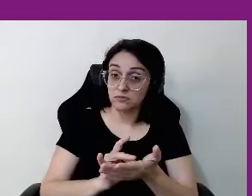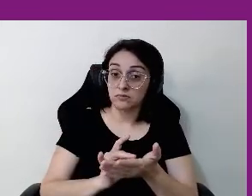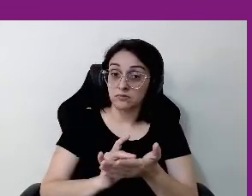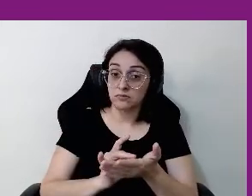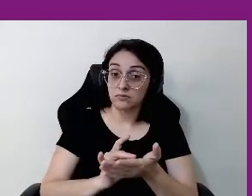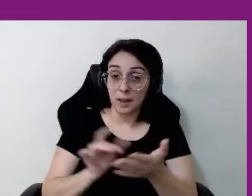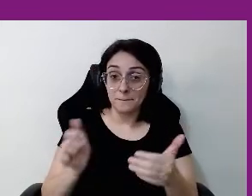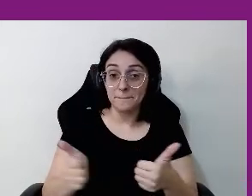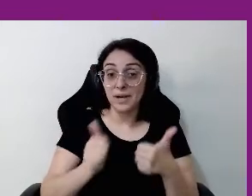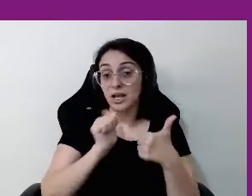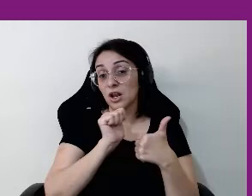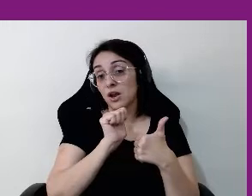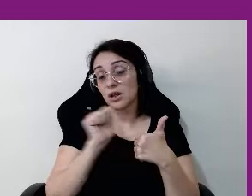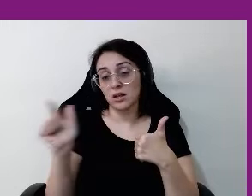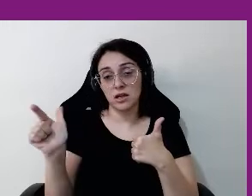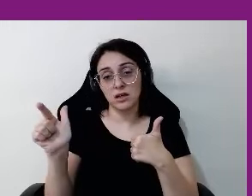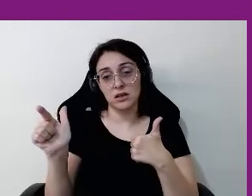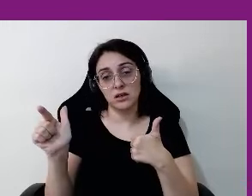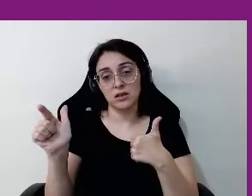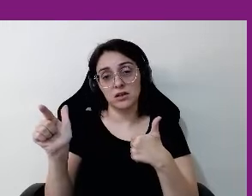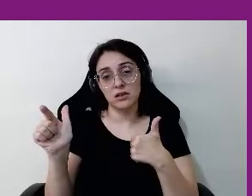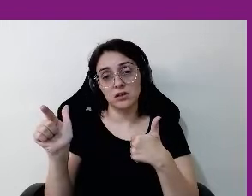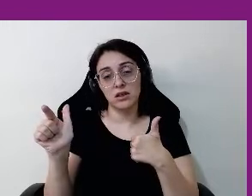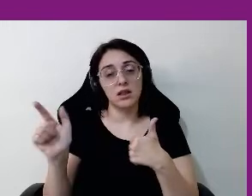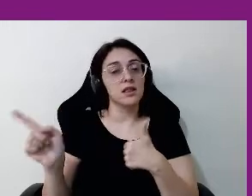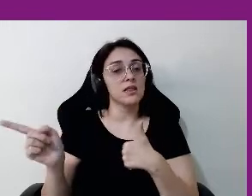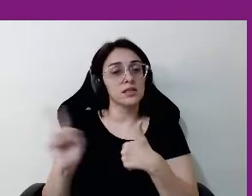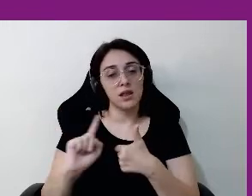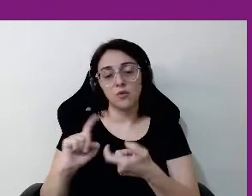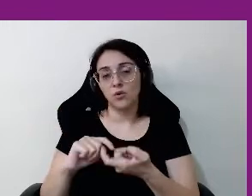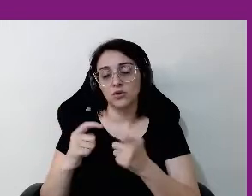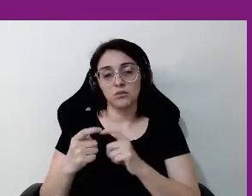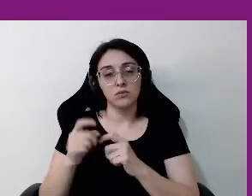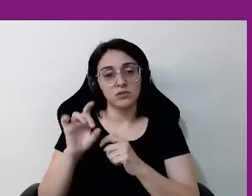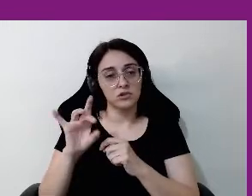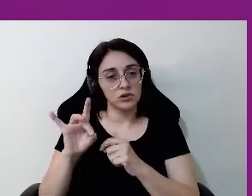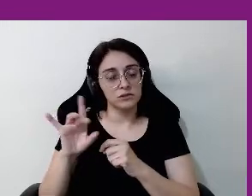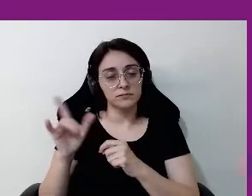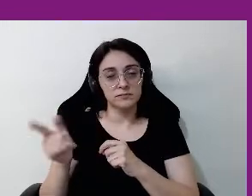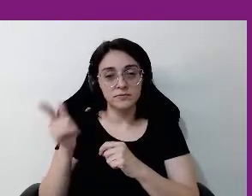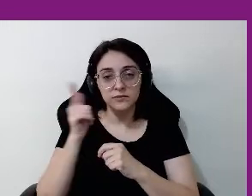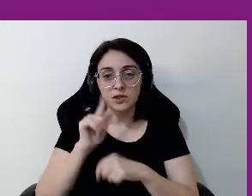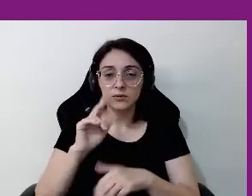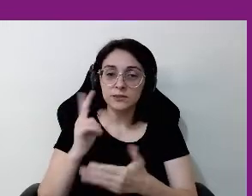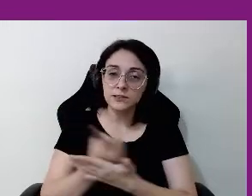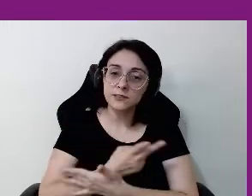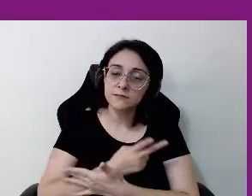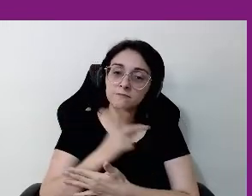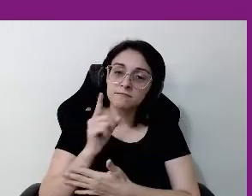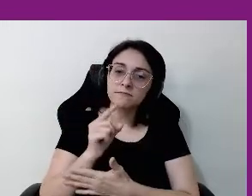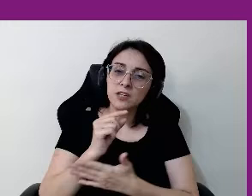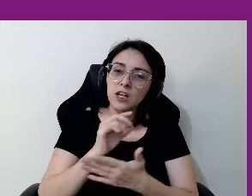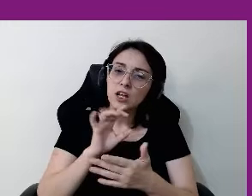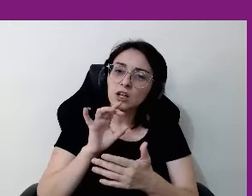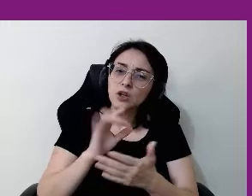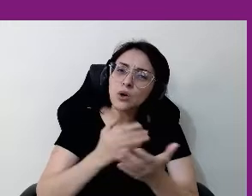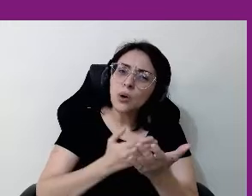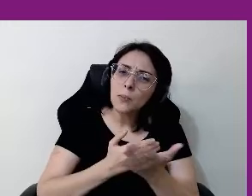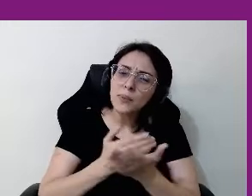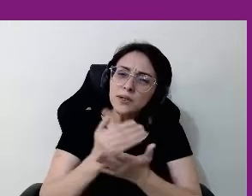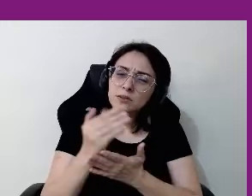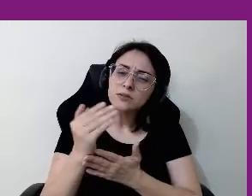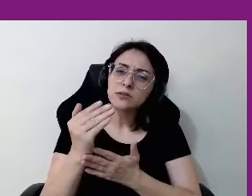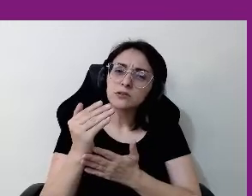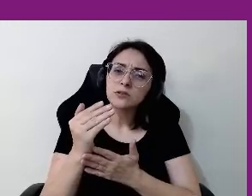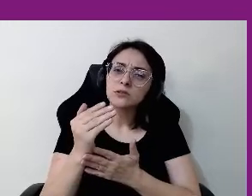era melhor do que a parte não automática. Vejam que acontecia logo no